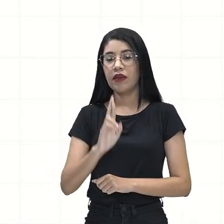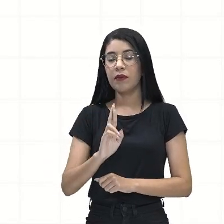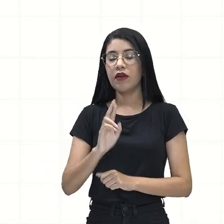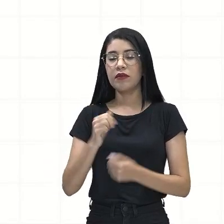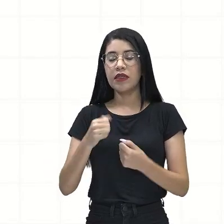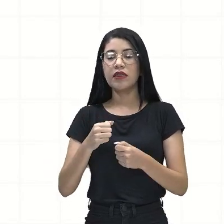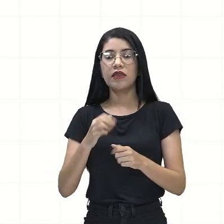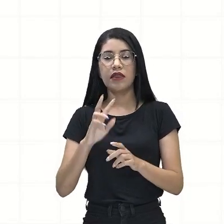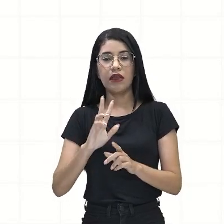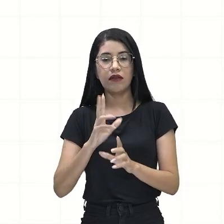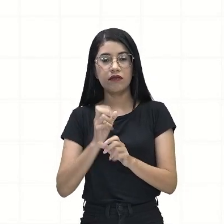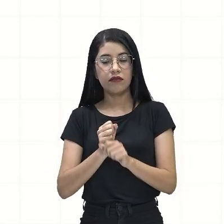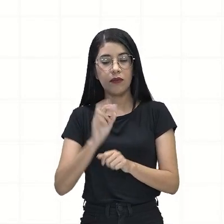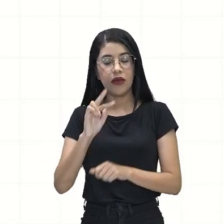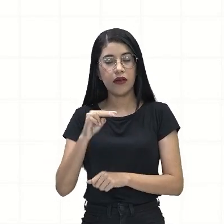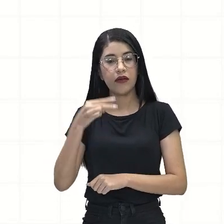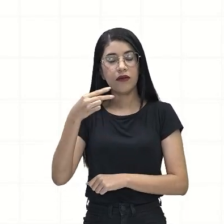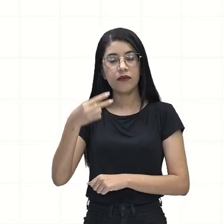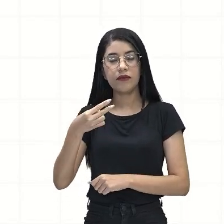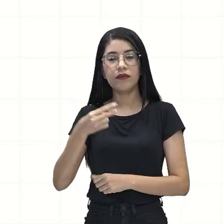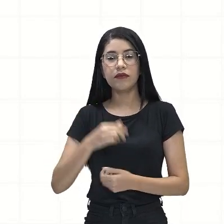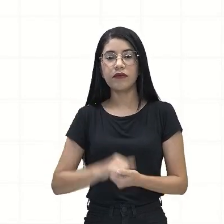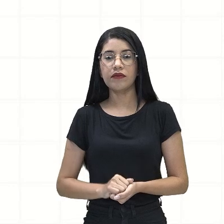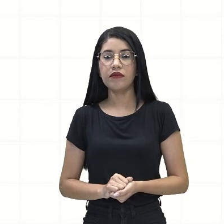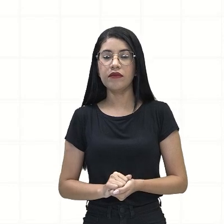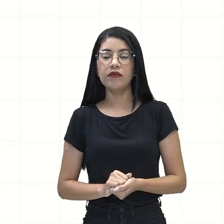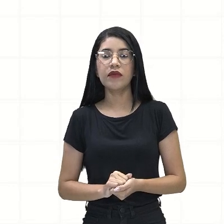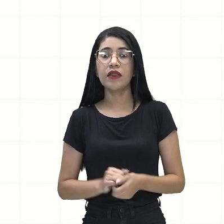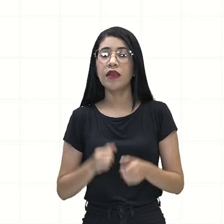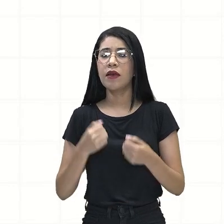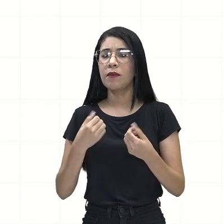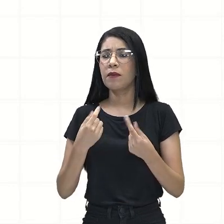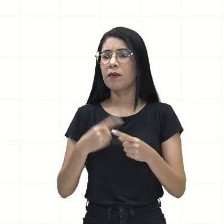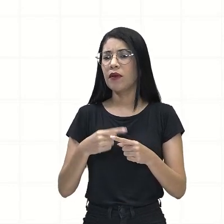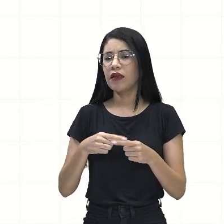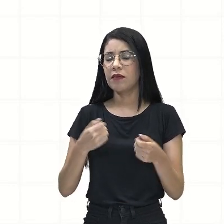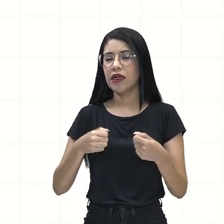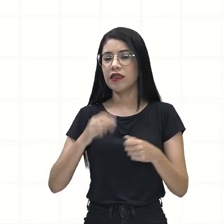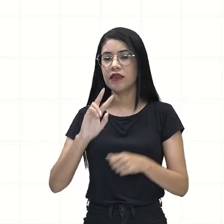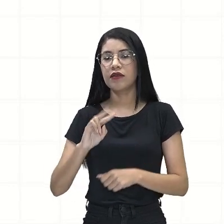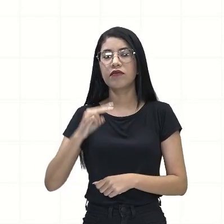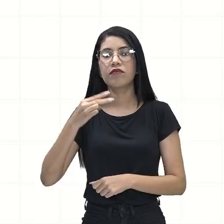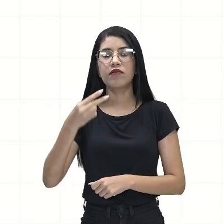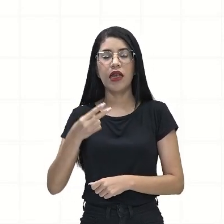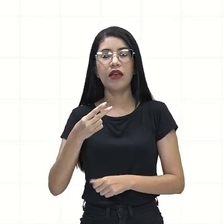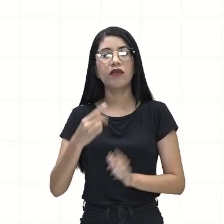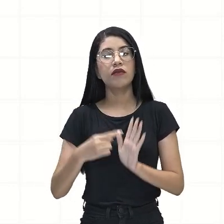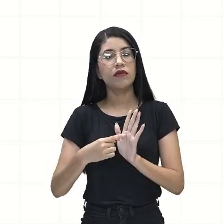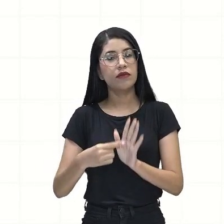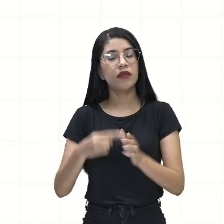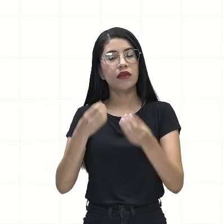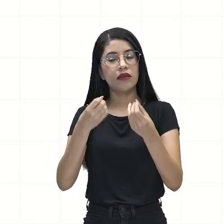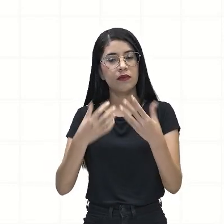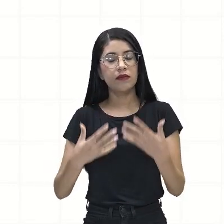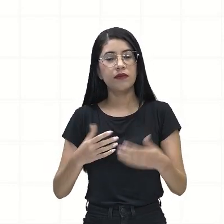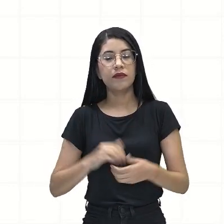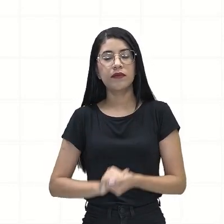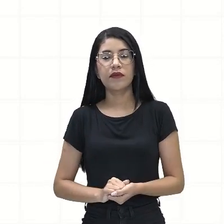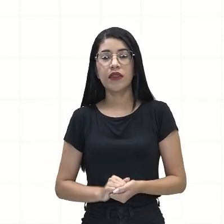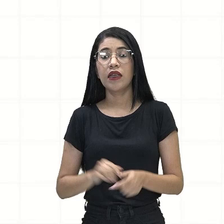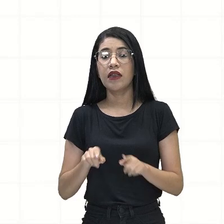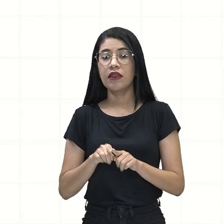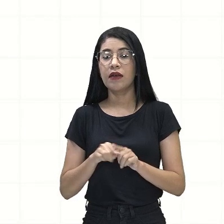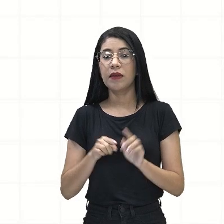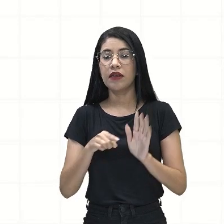ao quadrado. Vocês vão já ver por que a gente vai elevar ao quadrado. E a outra subtração a gente também